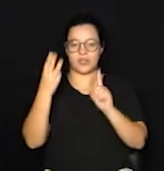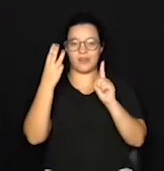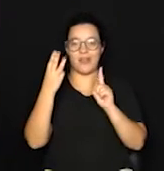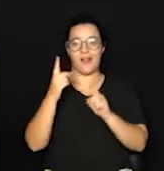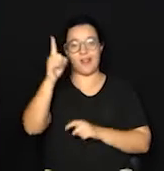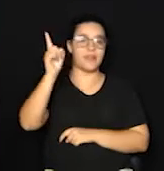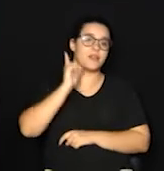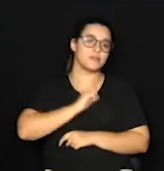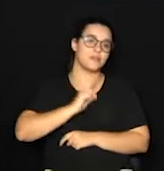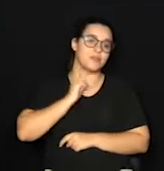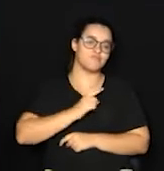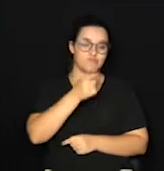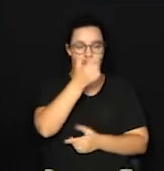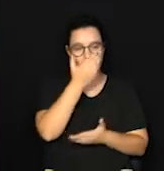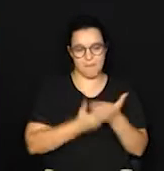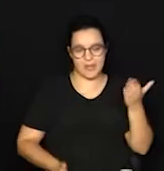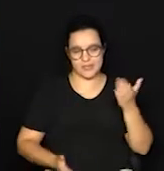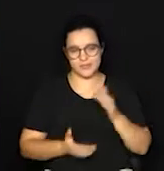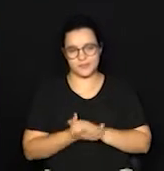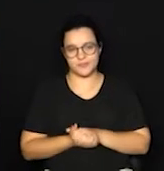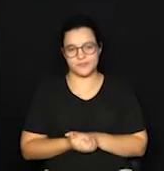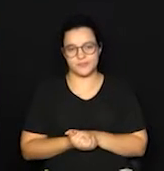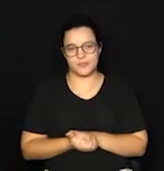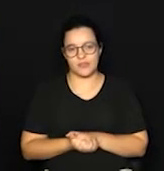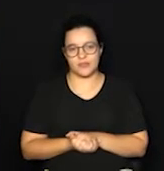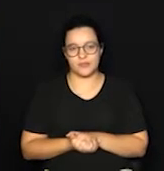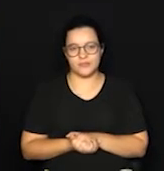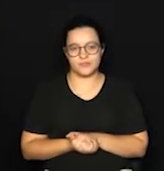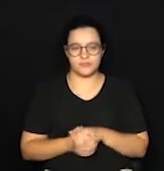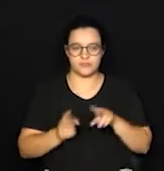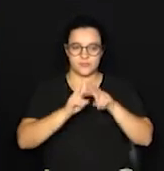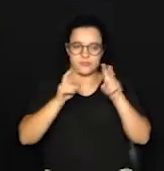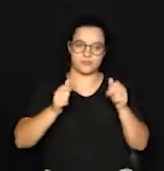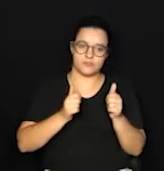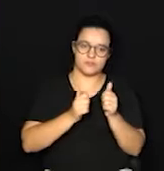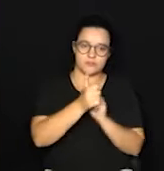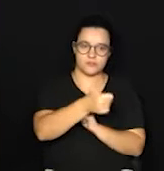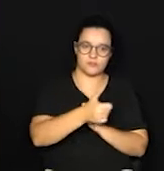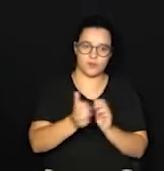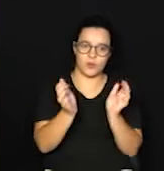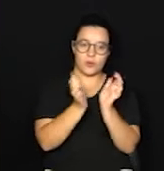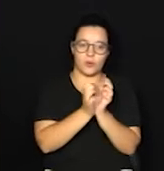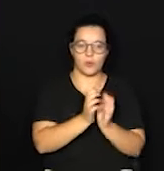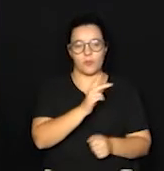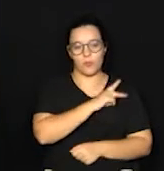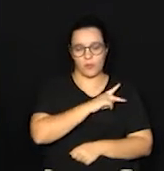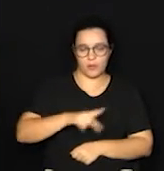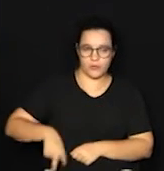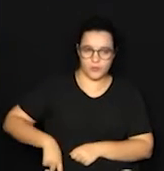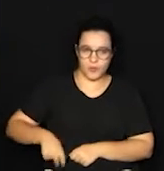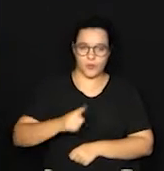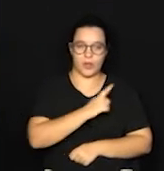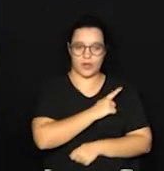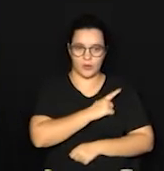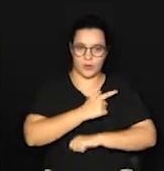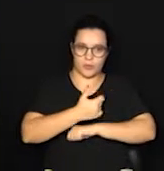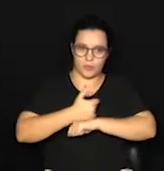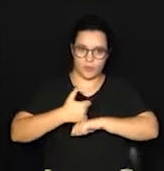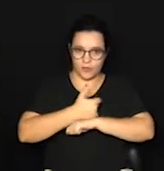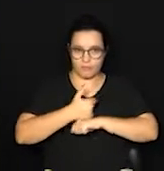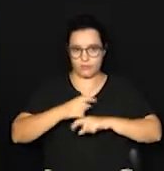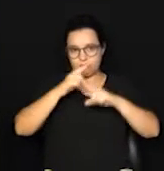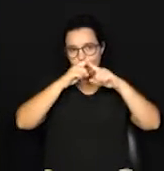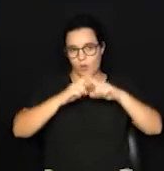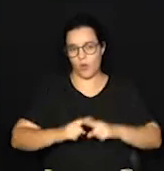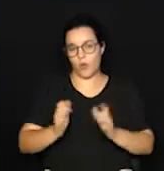fora de casa, a equipe do América Mineiro. E sobre futebol, a equipe da Ponte do Guarani, profissional, né, que disputa o